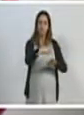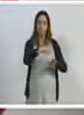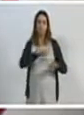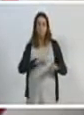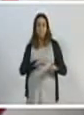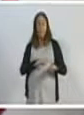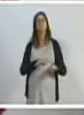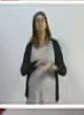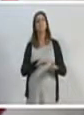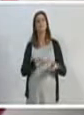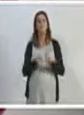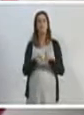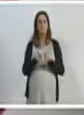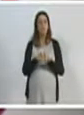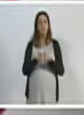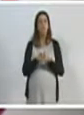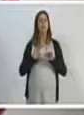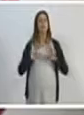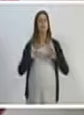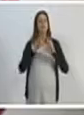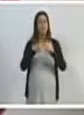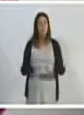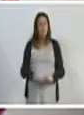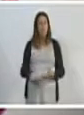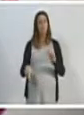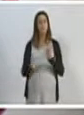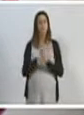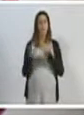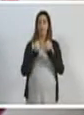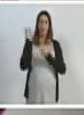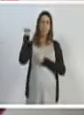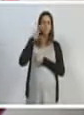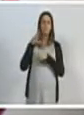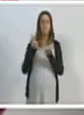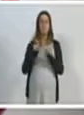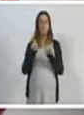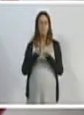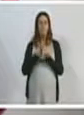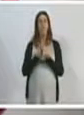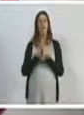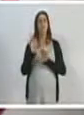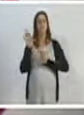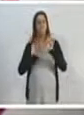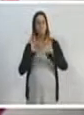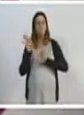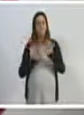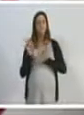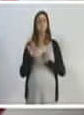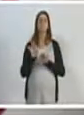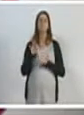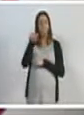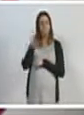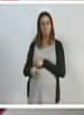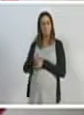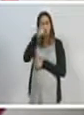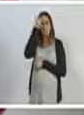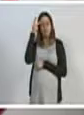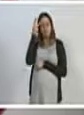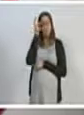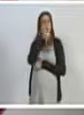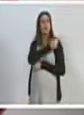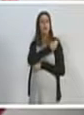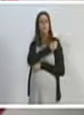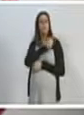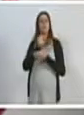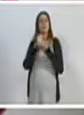complementado pela formação dos escolares, através da formação de agentes mirins da Defesa Civil, a Escola Pública